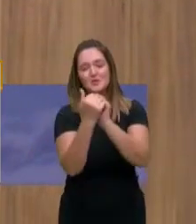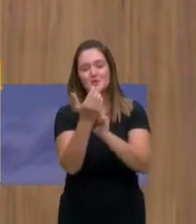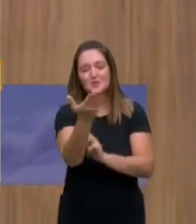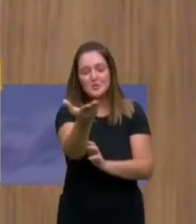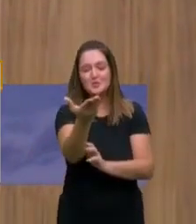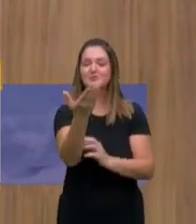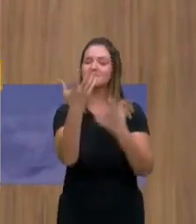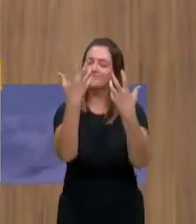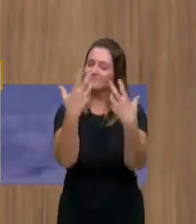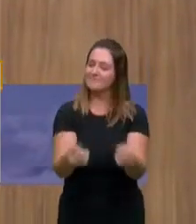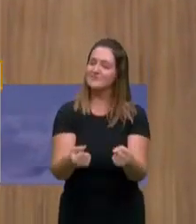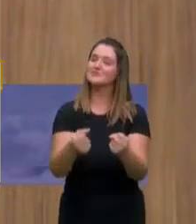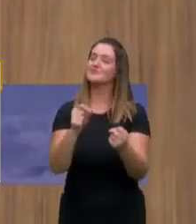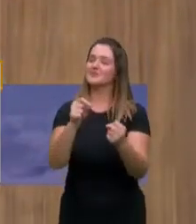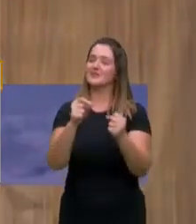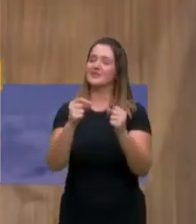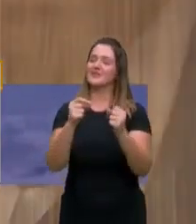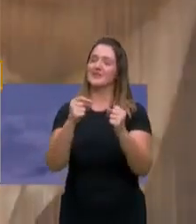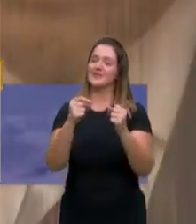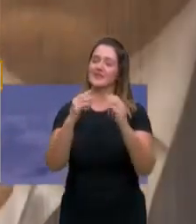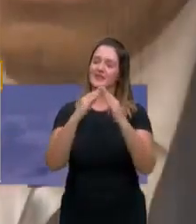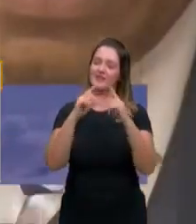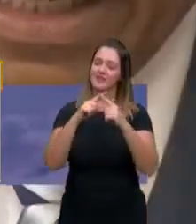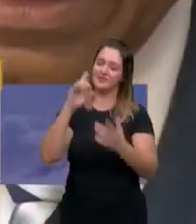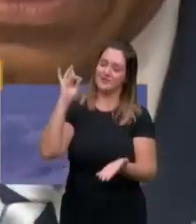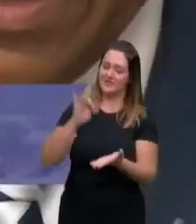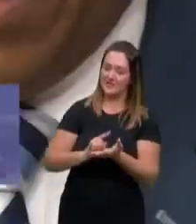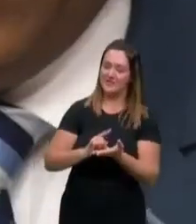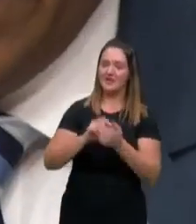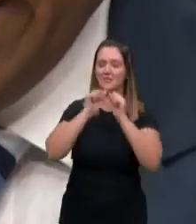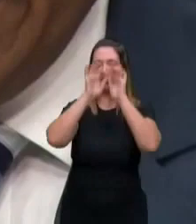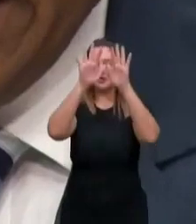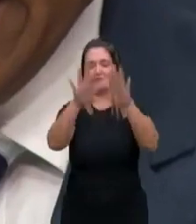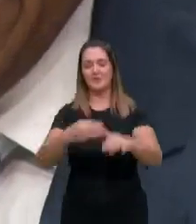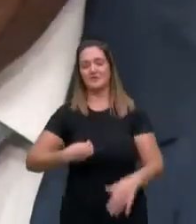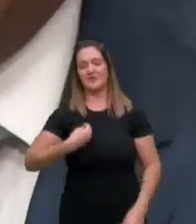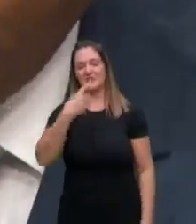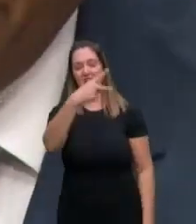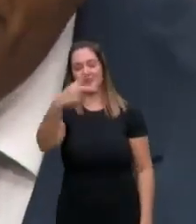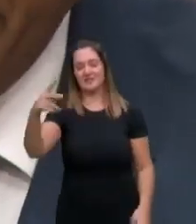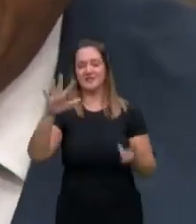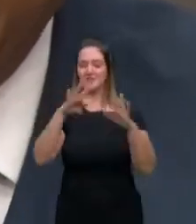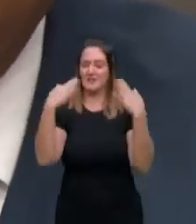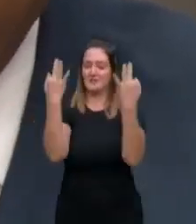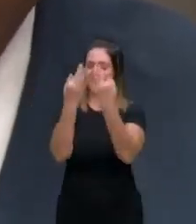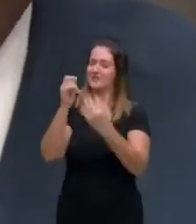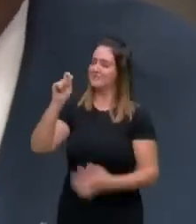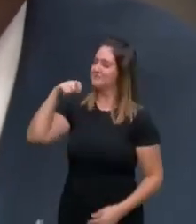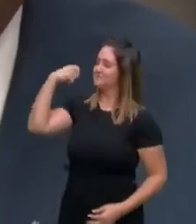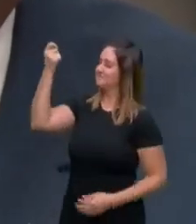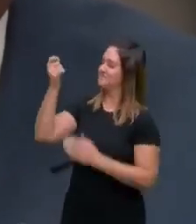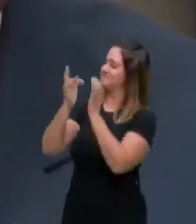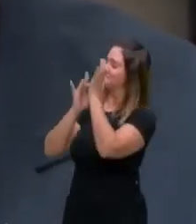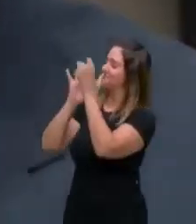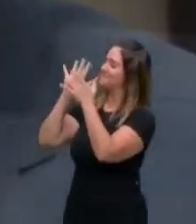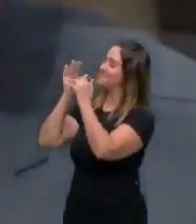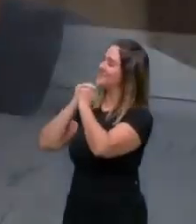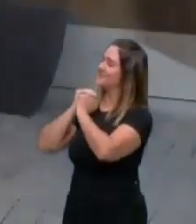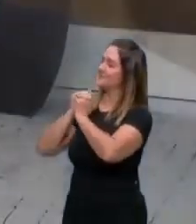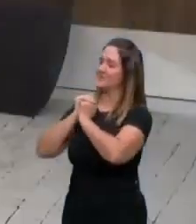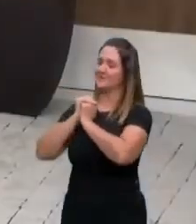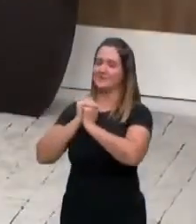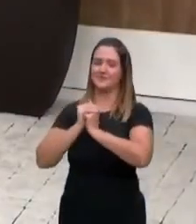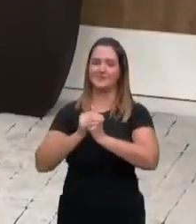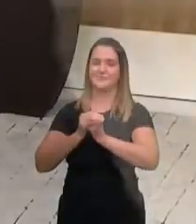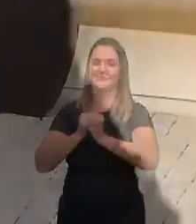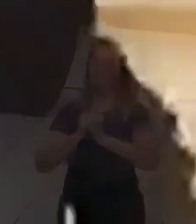decidiu fazer parte da Igreja Verdadeira. Abençoe a vida dela, a vida dele e de toda a família. Em nome de Jesus,